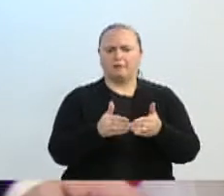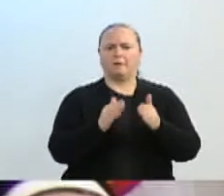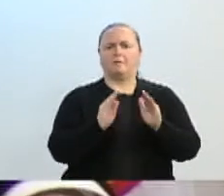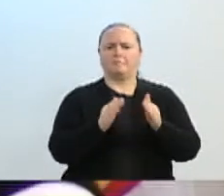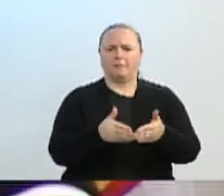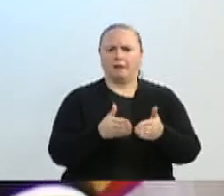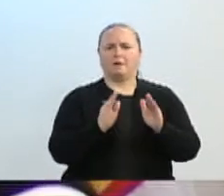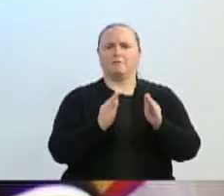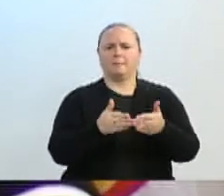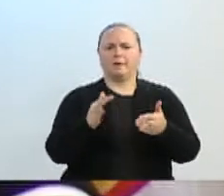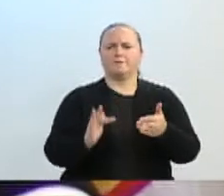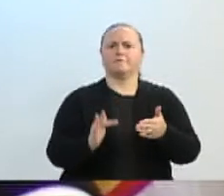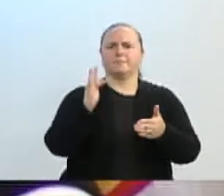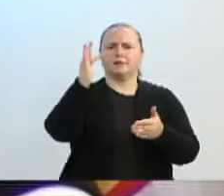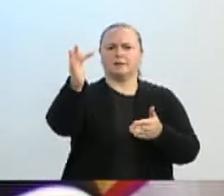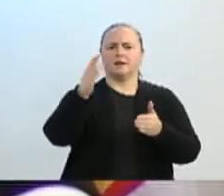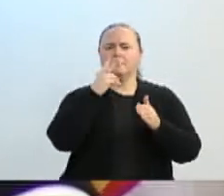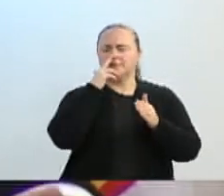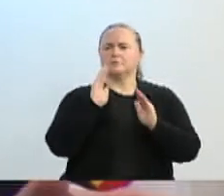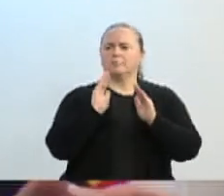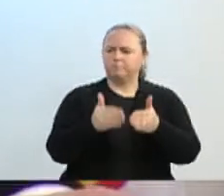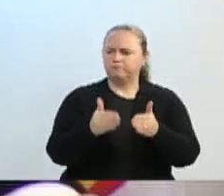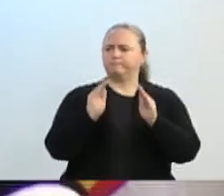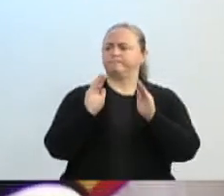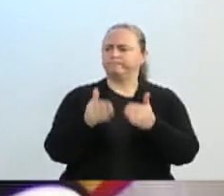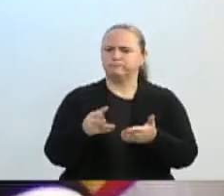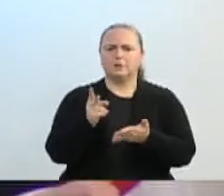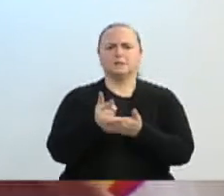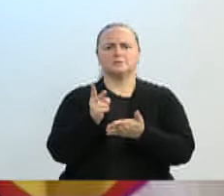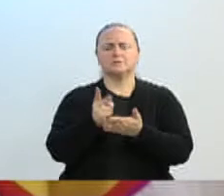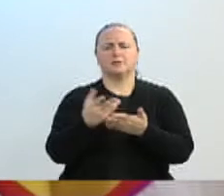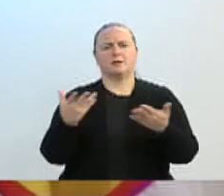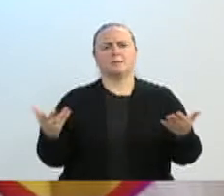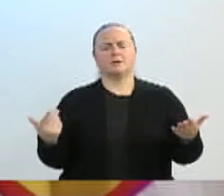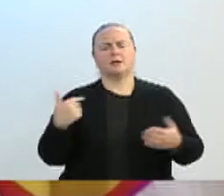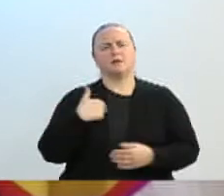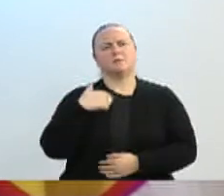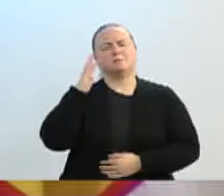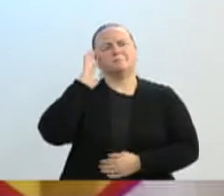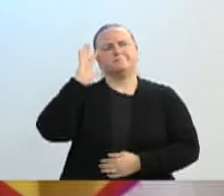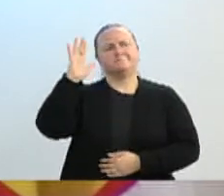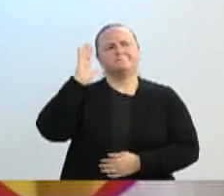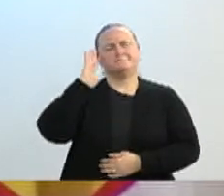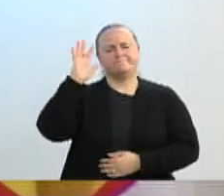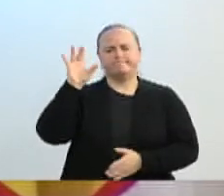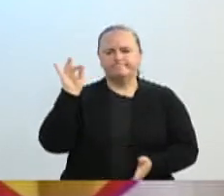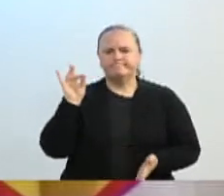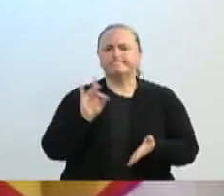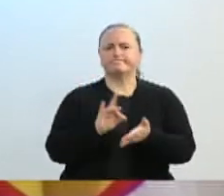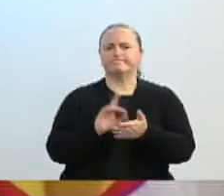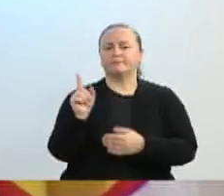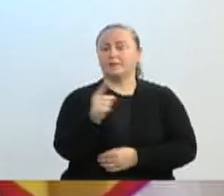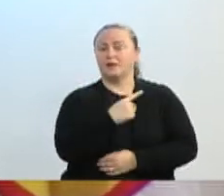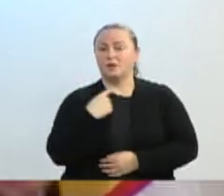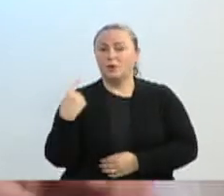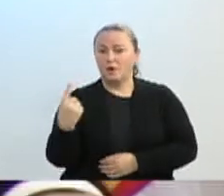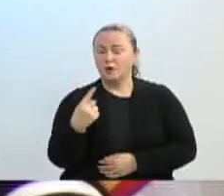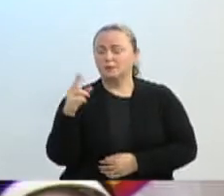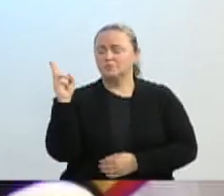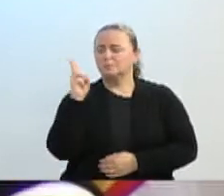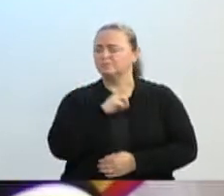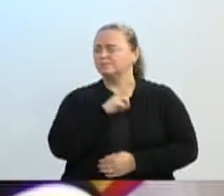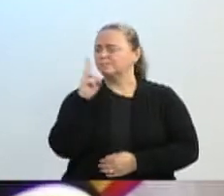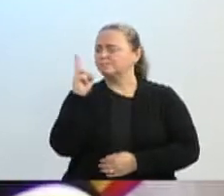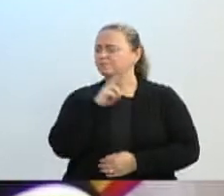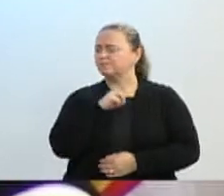federal? Ao contemplar tudo isso, portanto, tenho ainda mais certeza de que precisamos, urgentemente, vereador Marcos